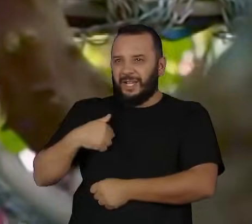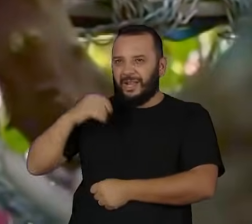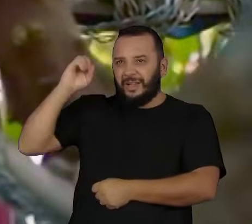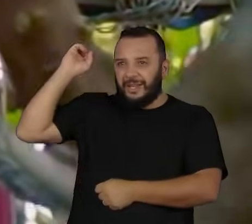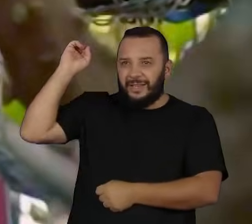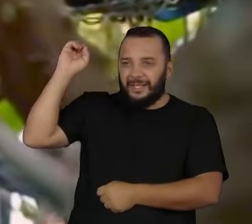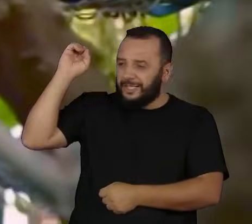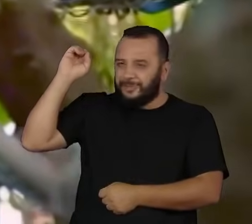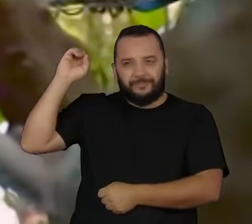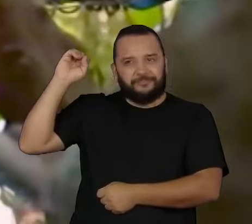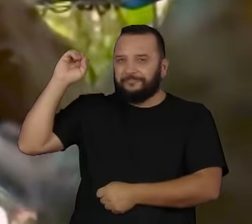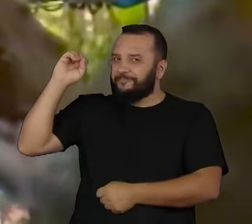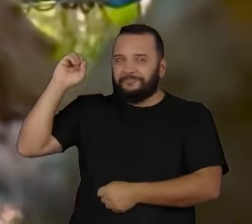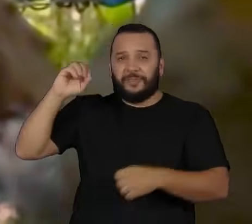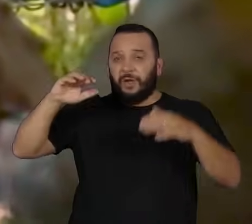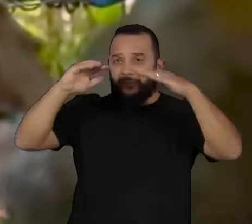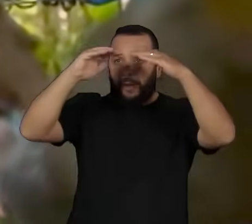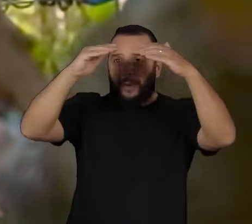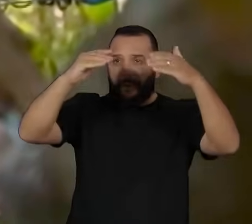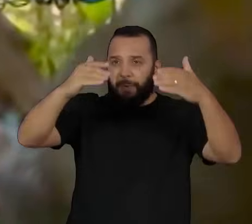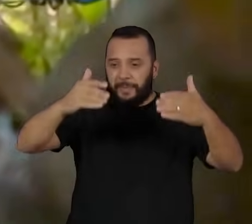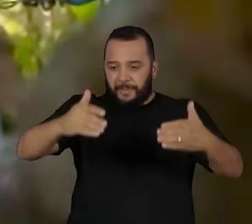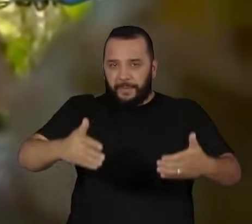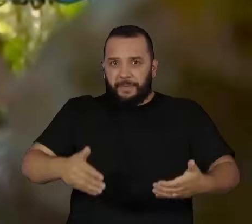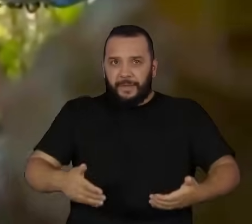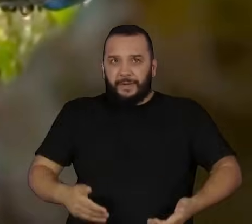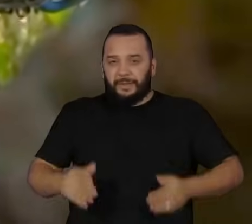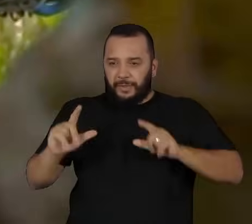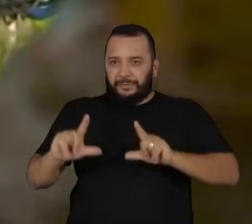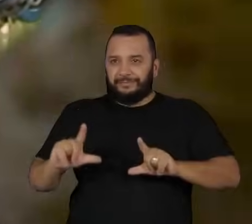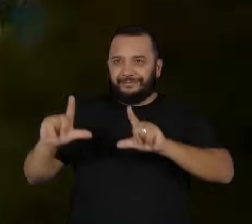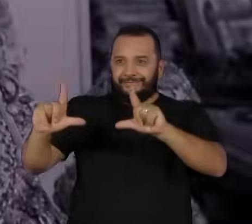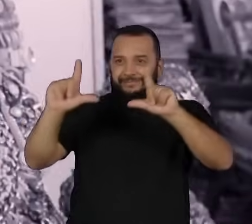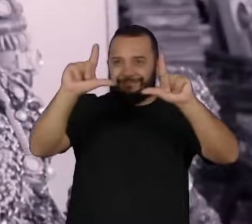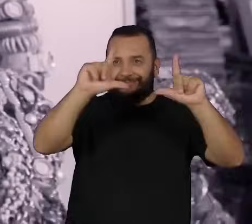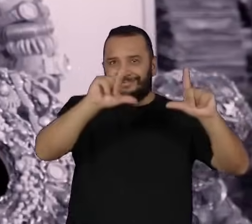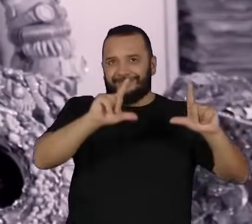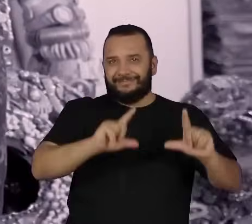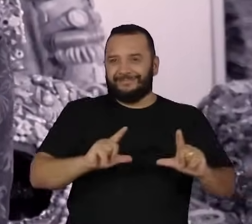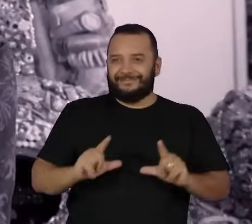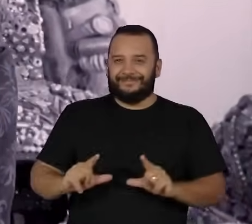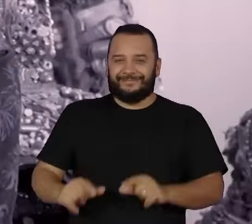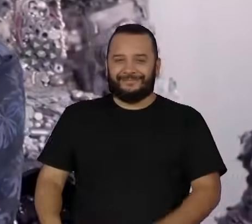fazer parte da história, aí eu chumbei ele aqui. Aí depois eu coloquei essas luzes aqui, ó.